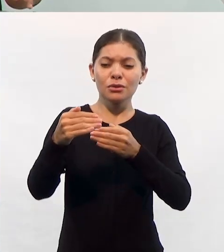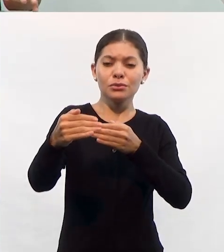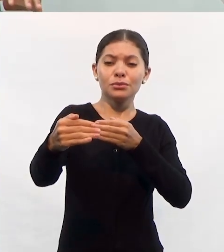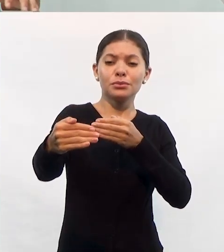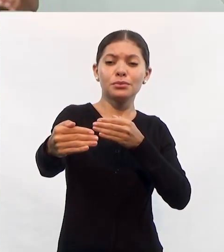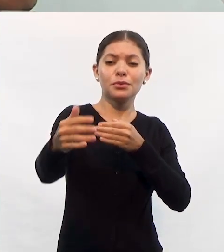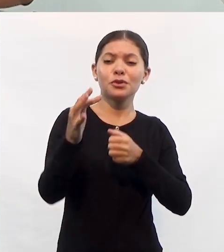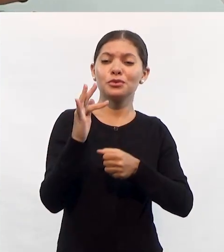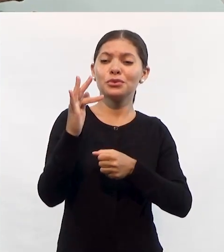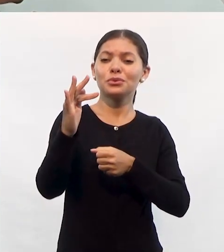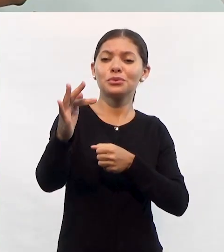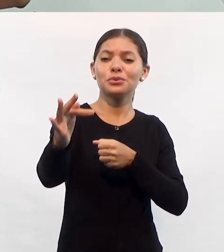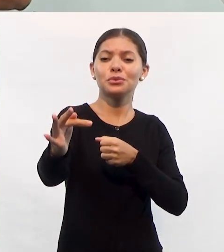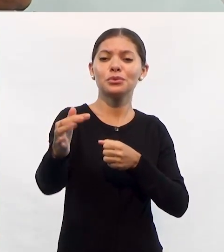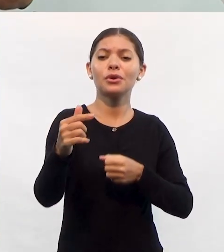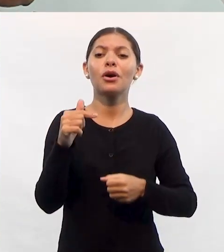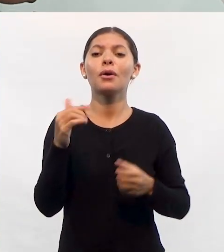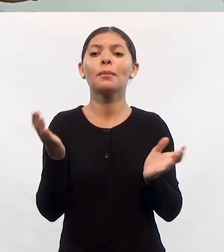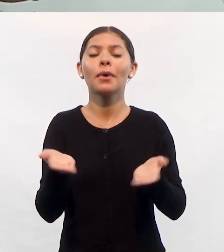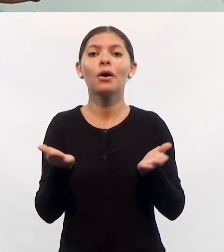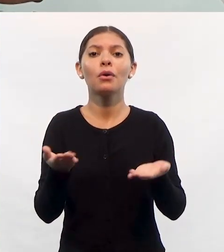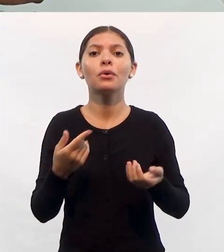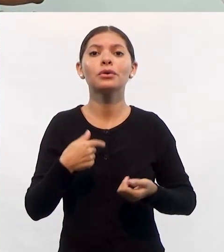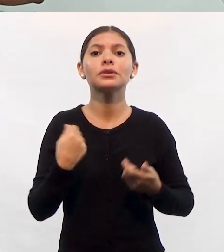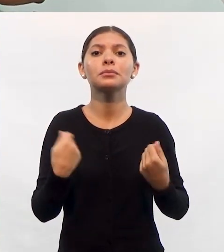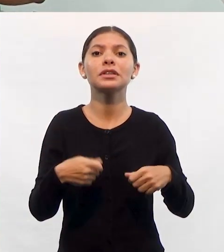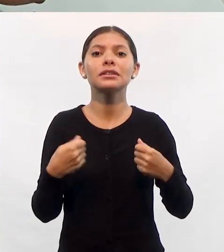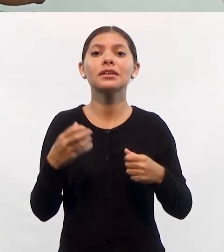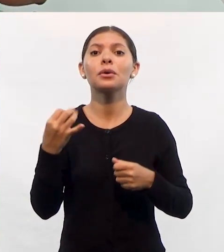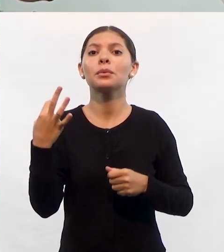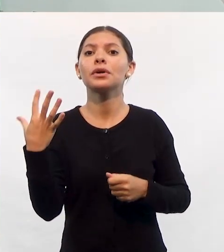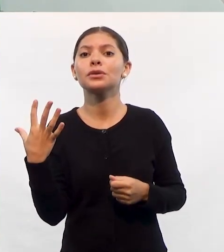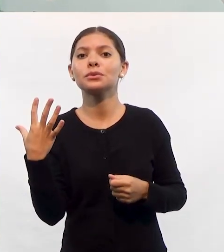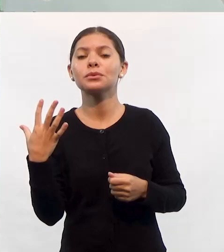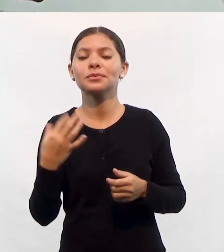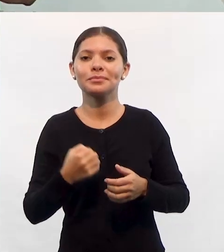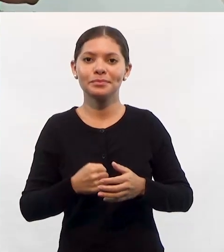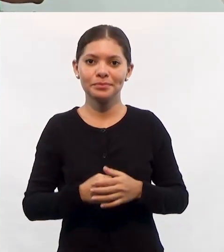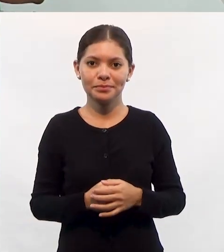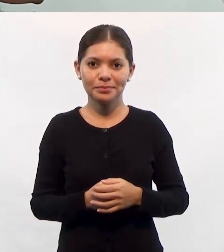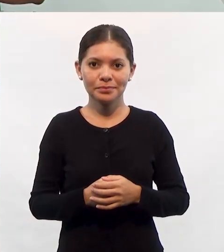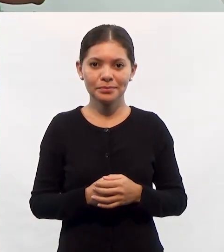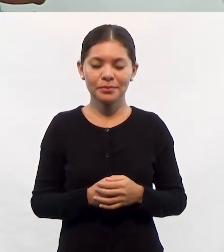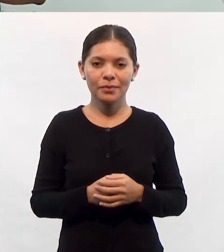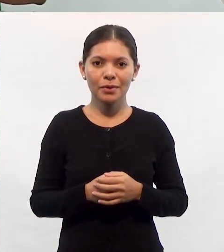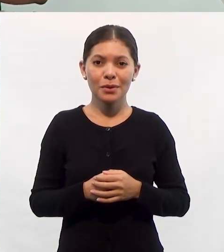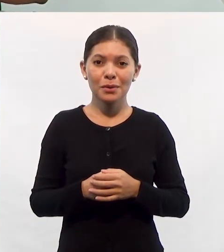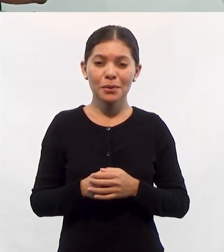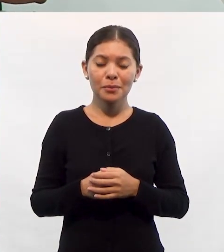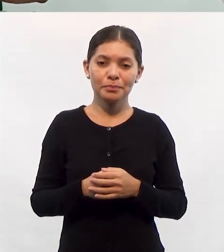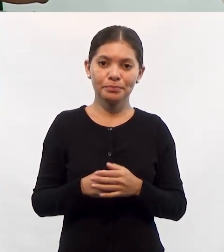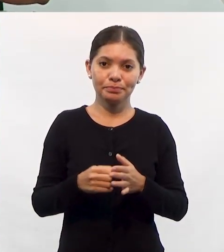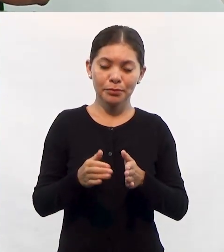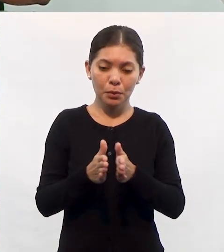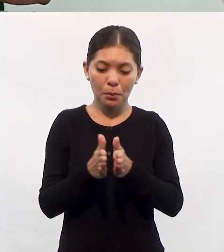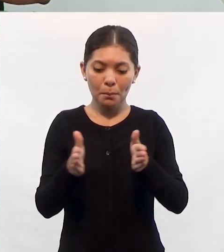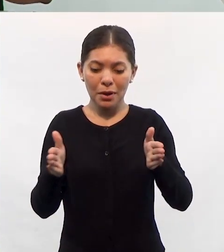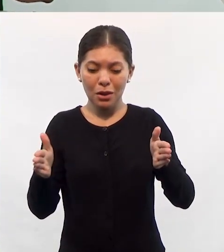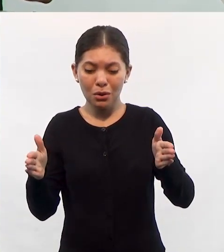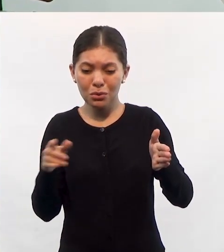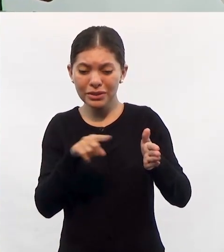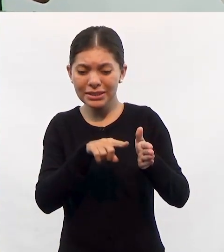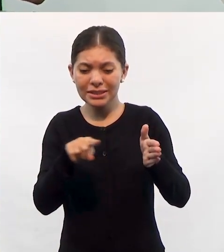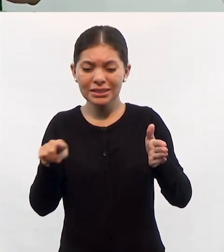Olha o quanto de insumo eu vou precisar para hoje quanto eu vou precisar para amanhã mas é que como é um planejamento de longo prazo ele vai estar